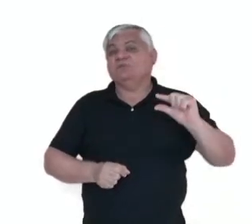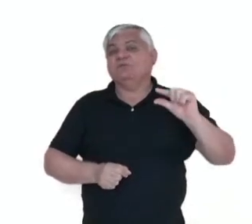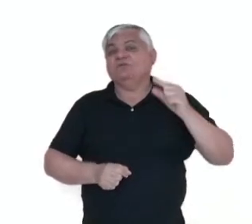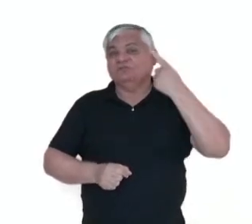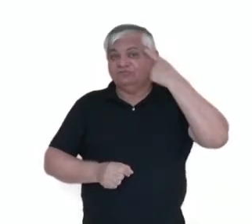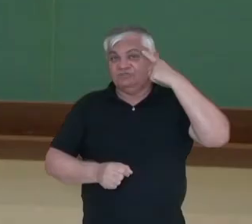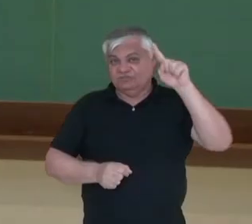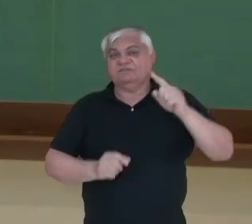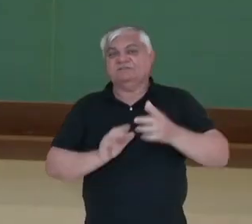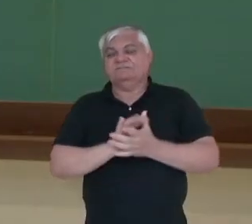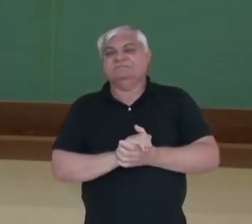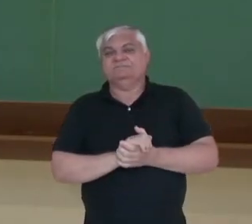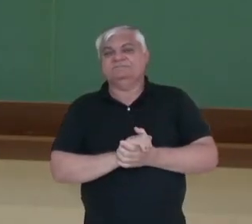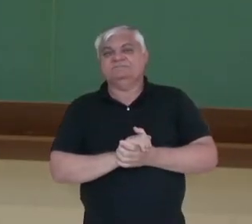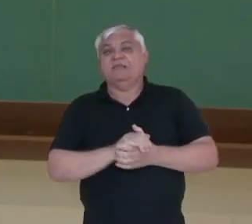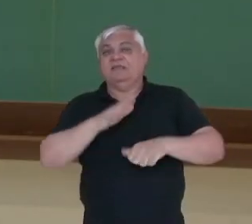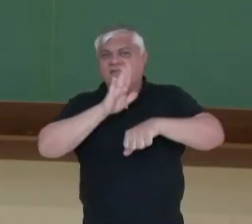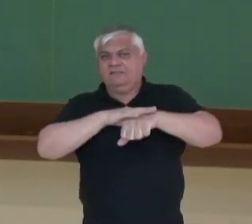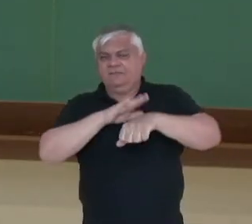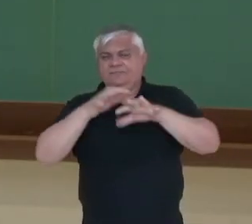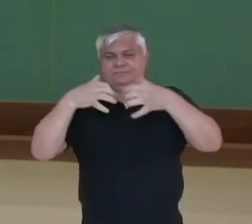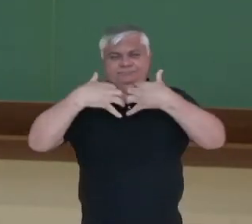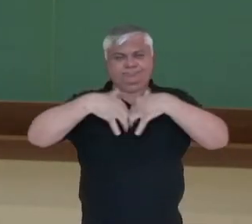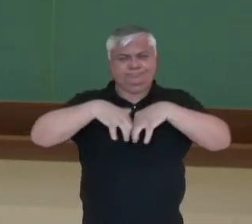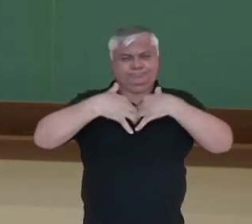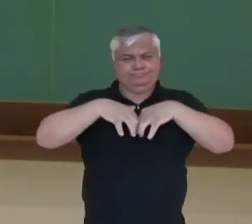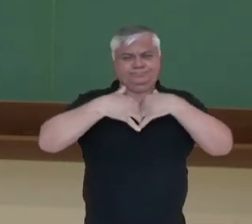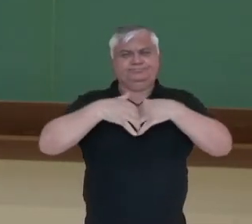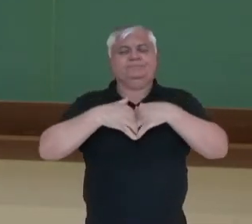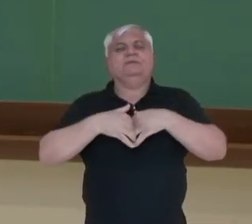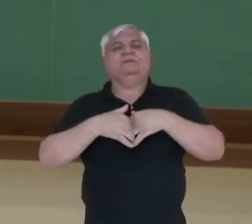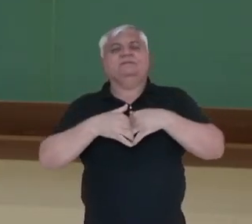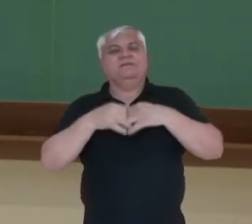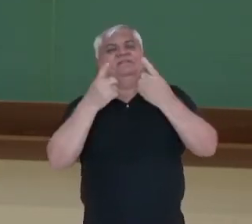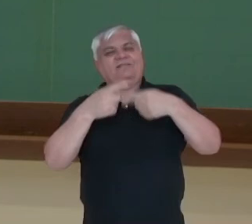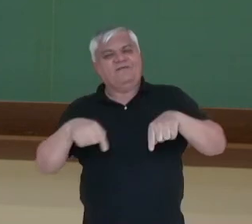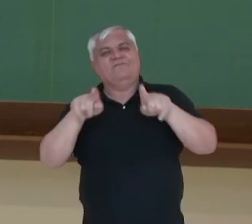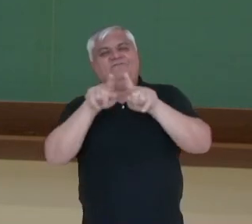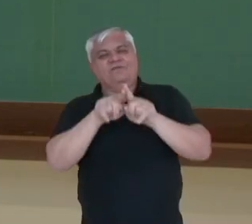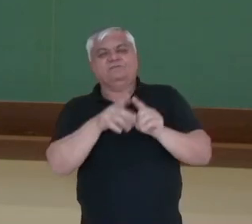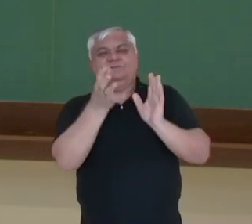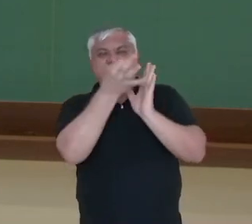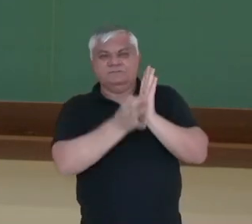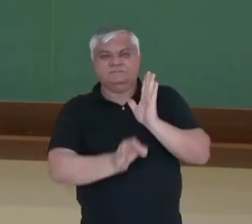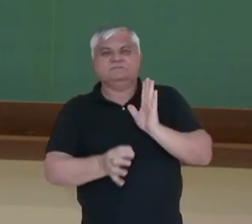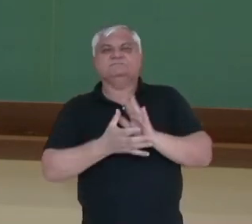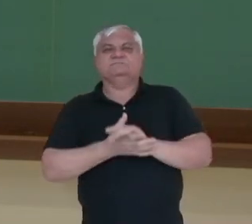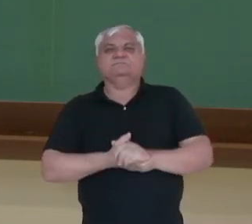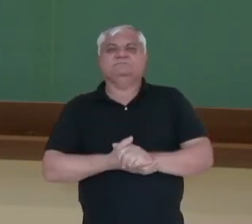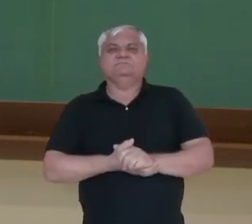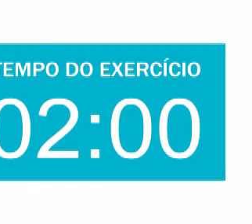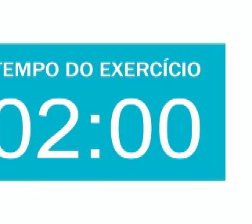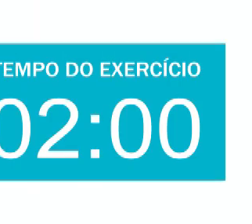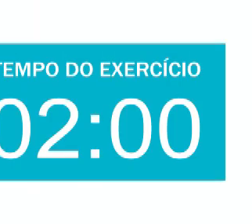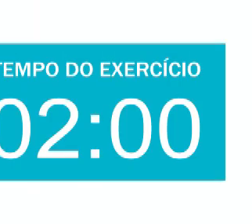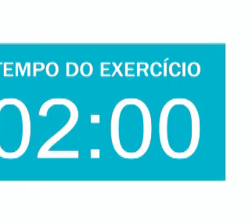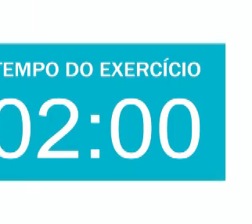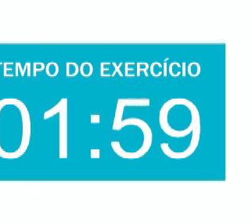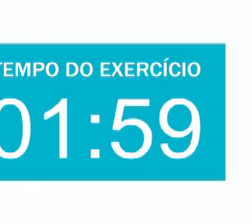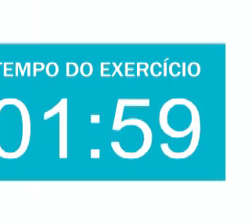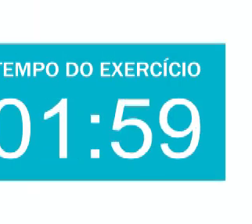professora vai dar um tempinho para vocês fazerem os exercícios e, na sequência, eu volto para a correção.